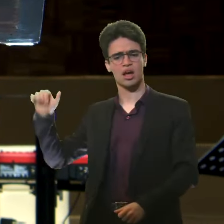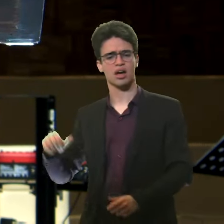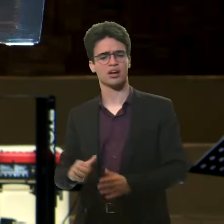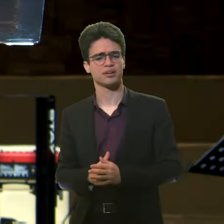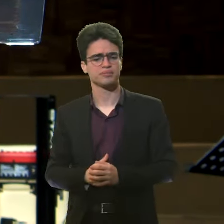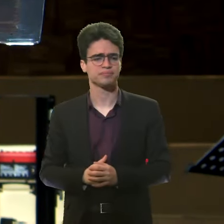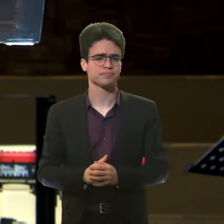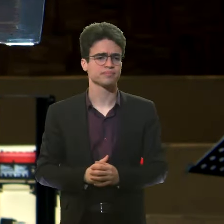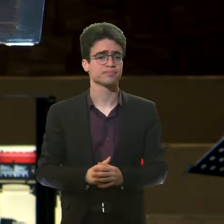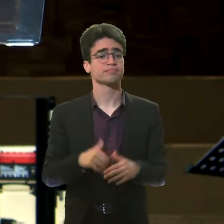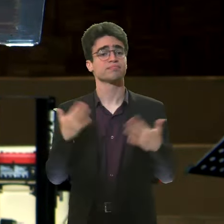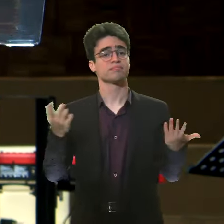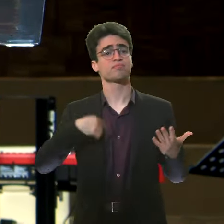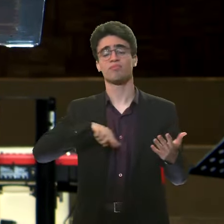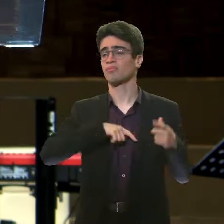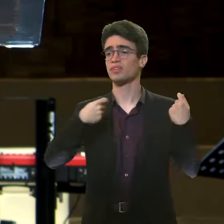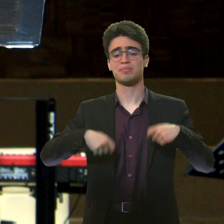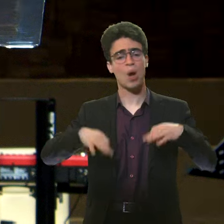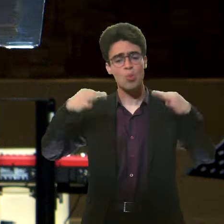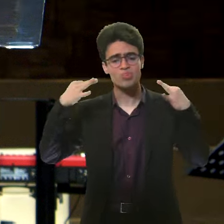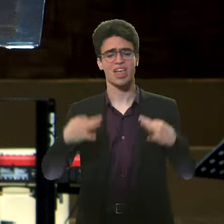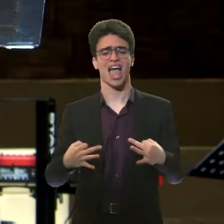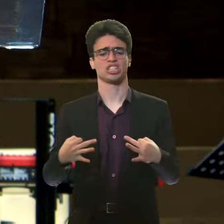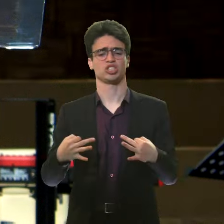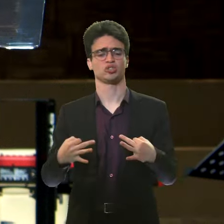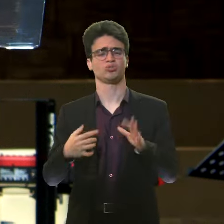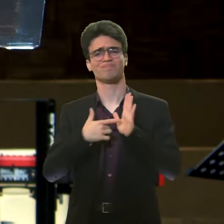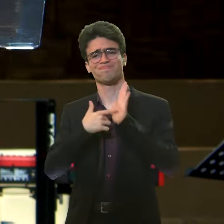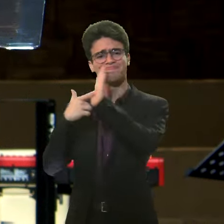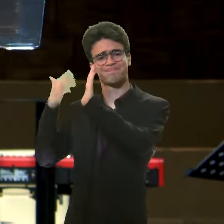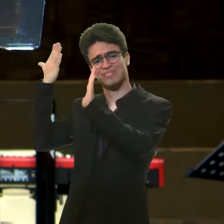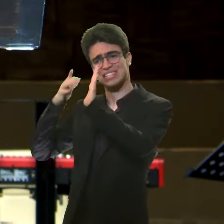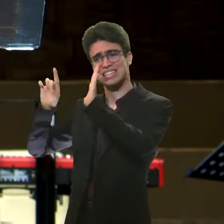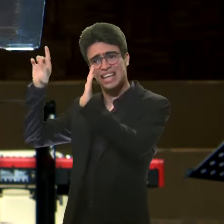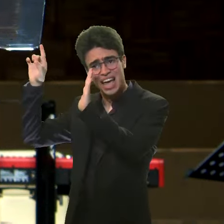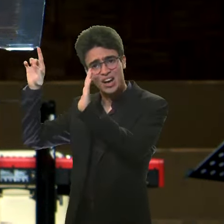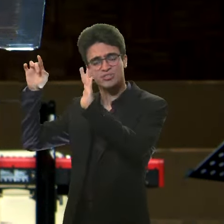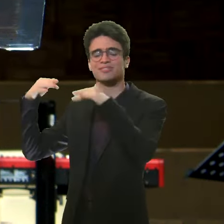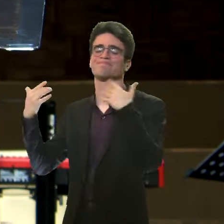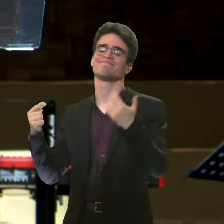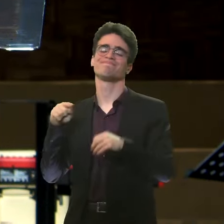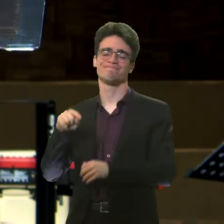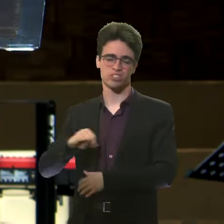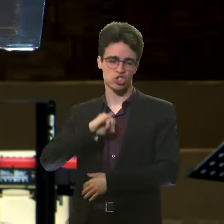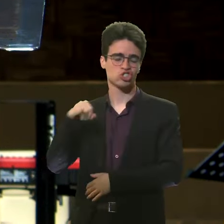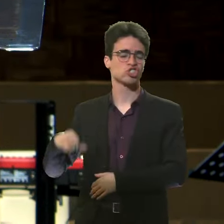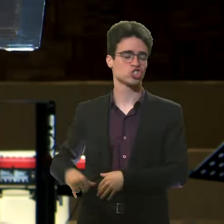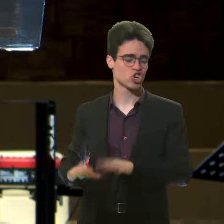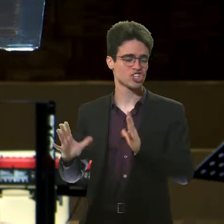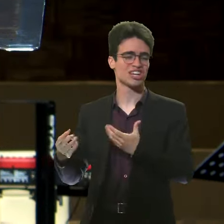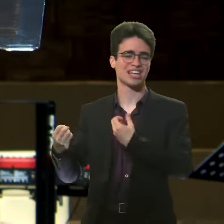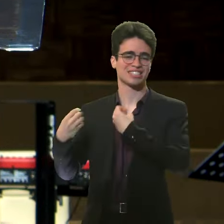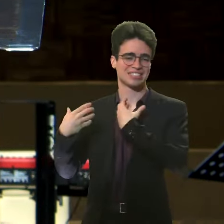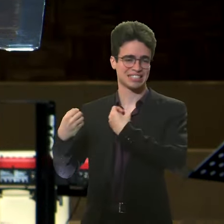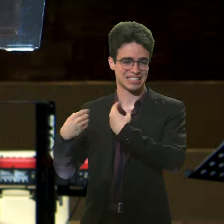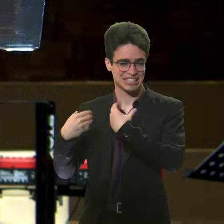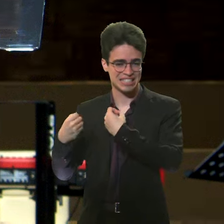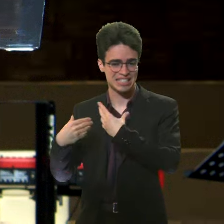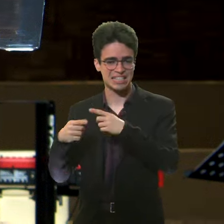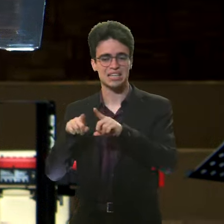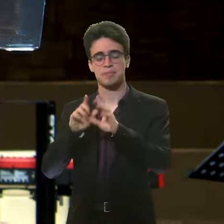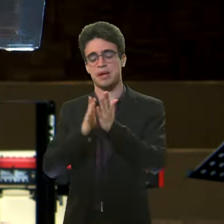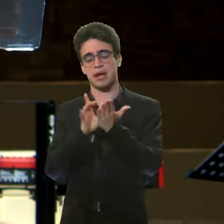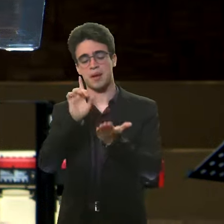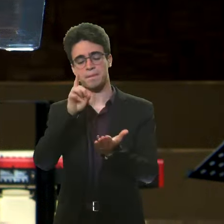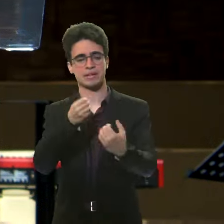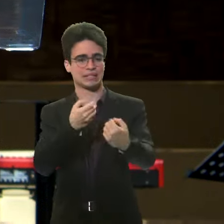Sabe, ser honesto diante de Deus é algo que Jó nos ensina. E a Bíblia nos ensina.